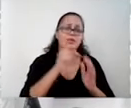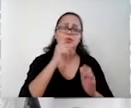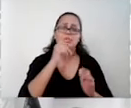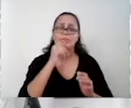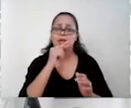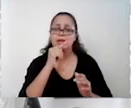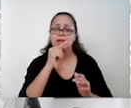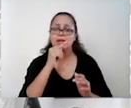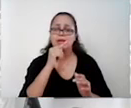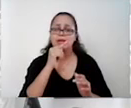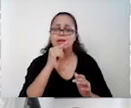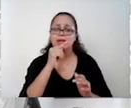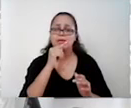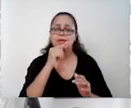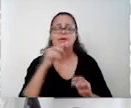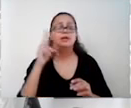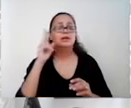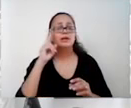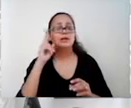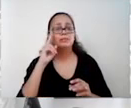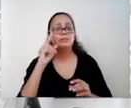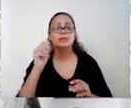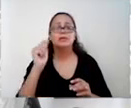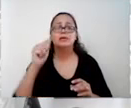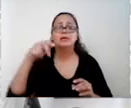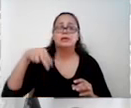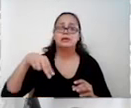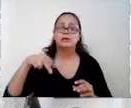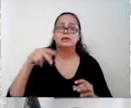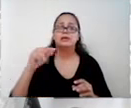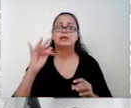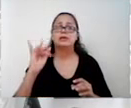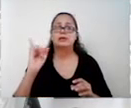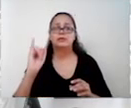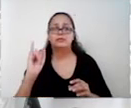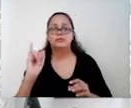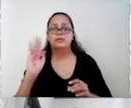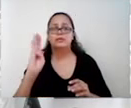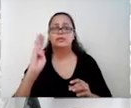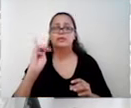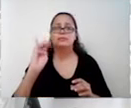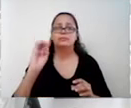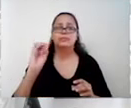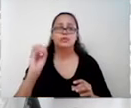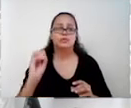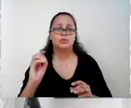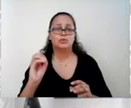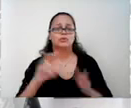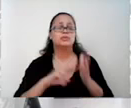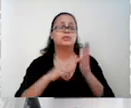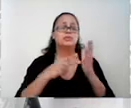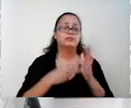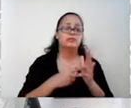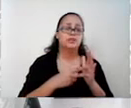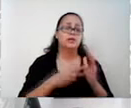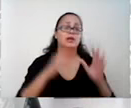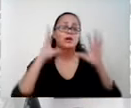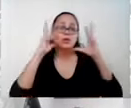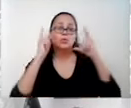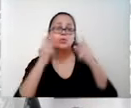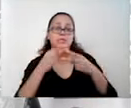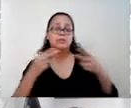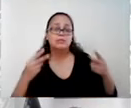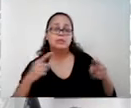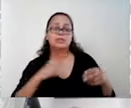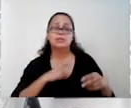anfíbio, anfi significa dois, bio vida, animais de duas vidas. Um animal que tem uma fase larval dentro da água,